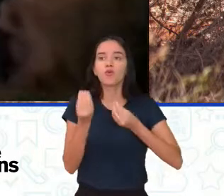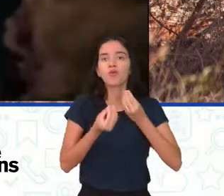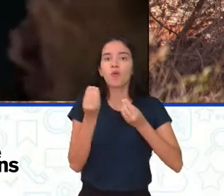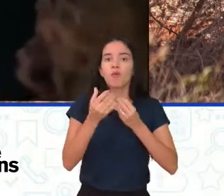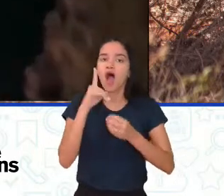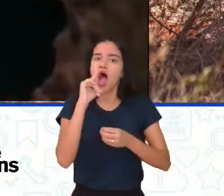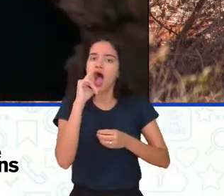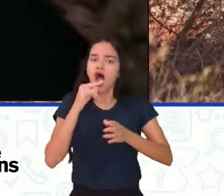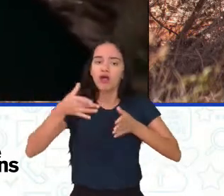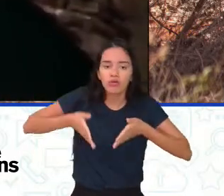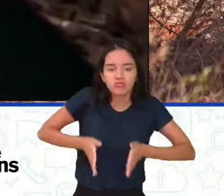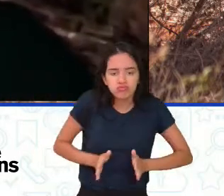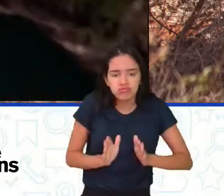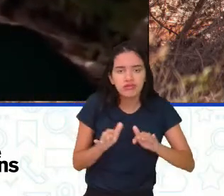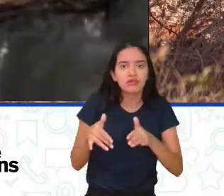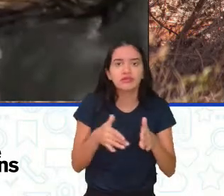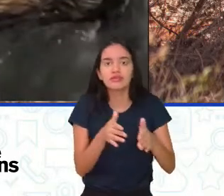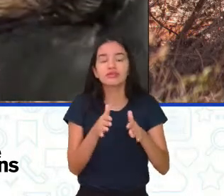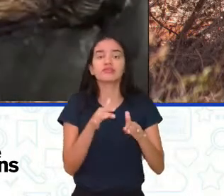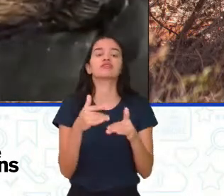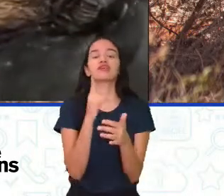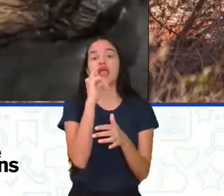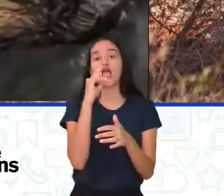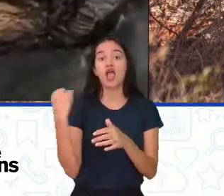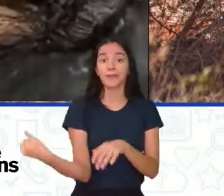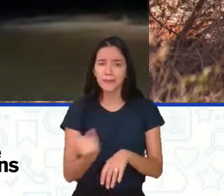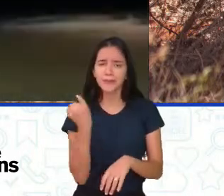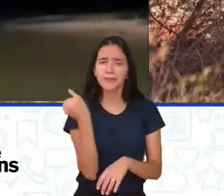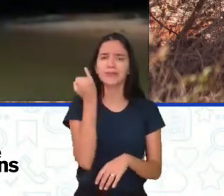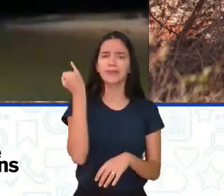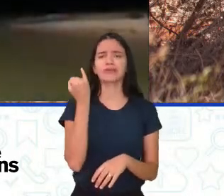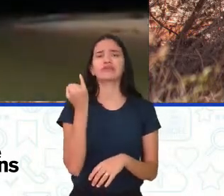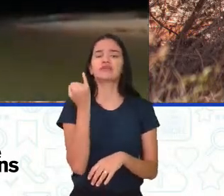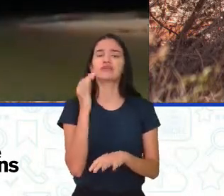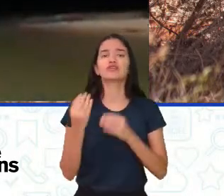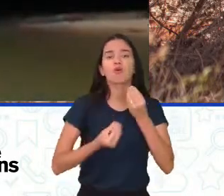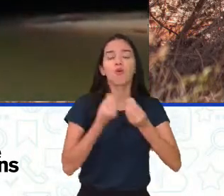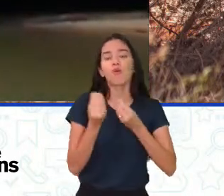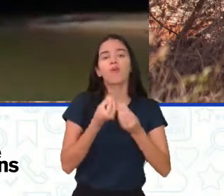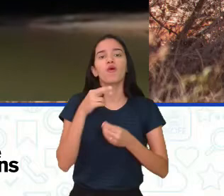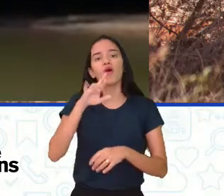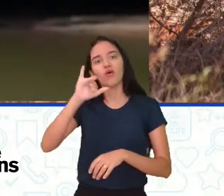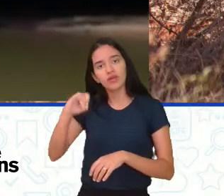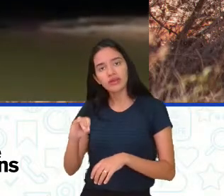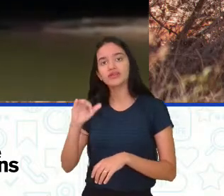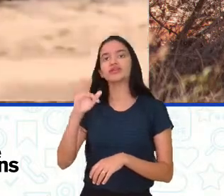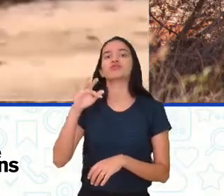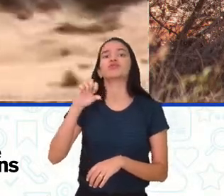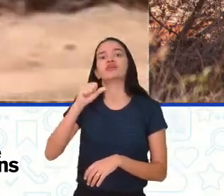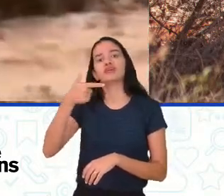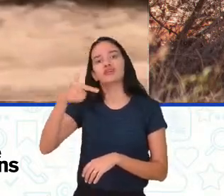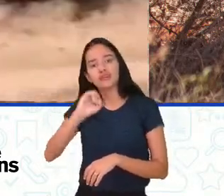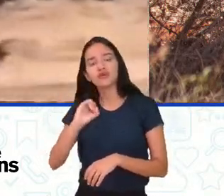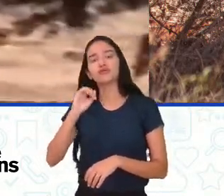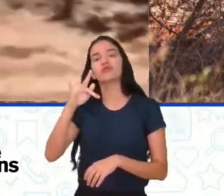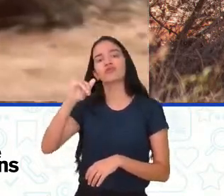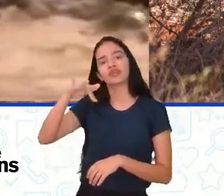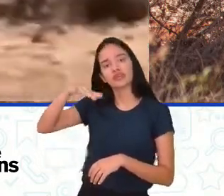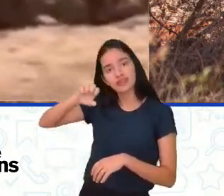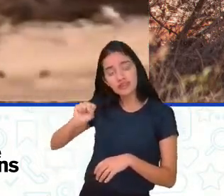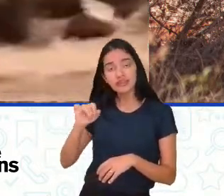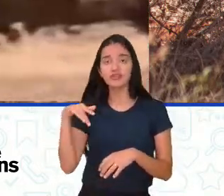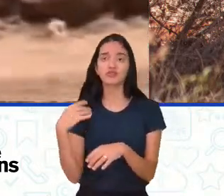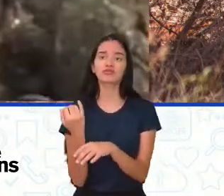possui nascentes importantes que abastecem todo o território brasileiro, como o Rio São Francisco e o Rio Tocantins. O Cerrado é um